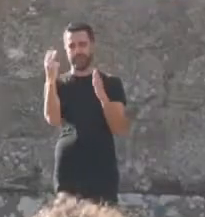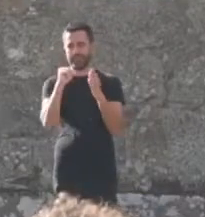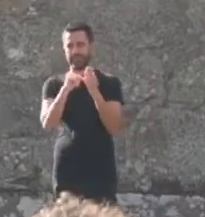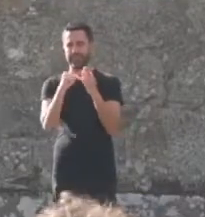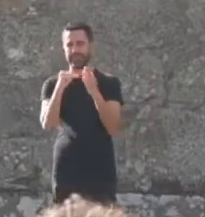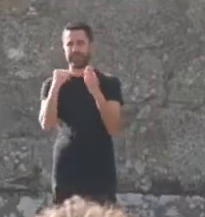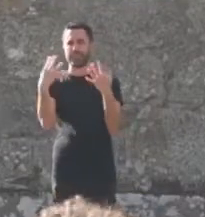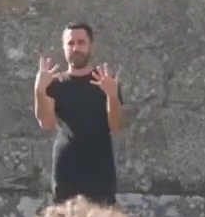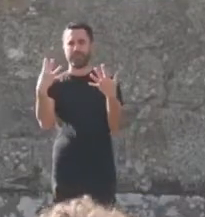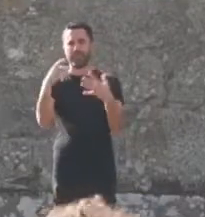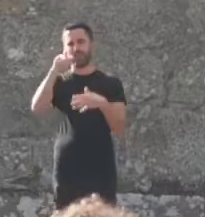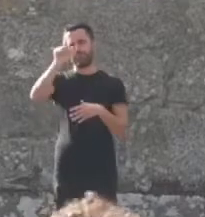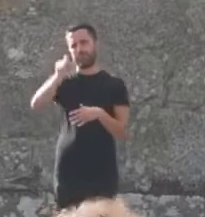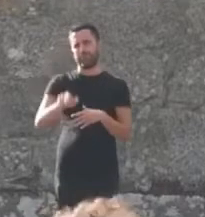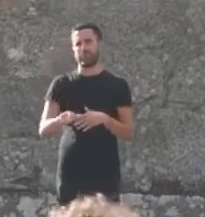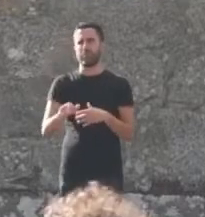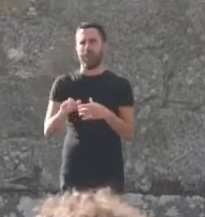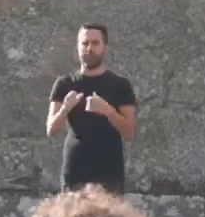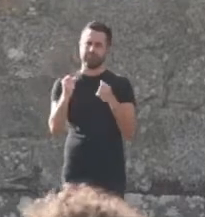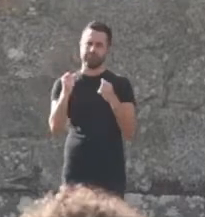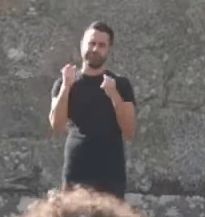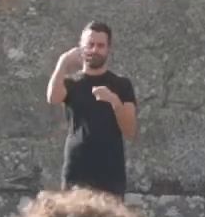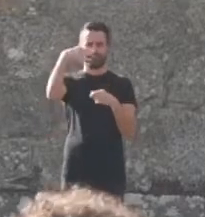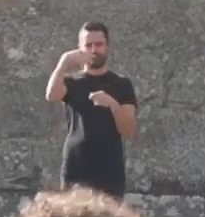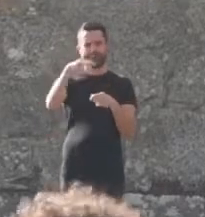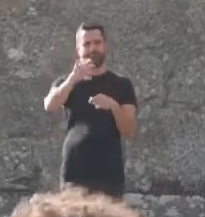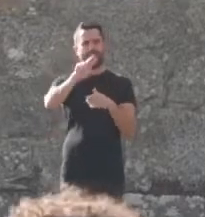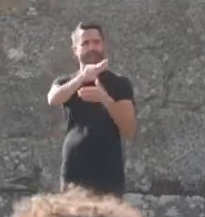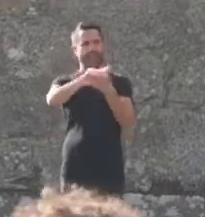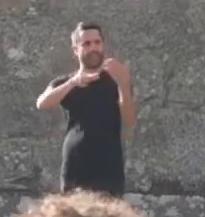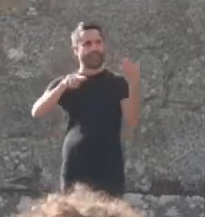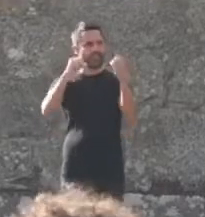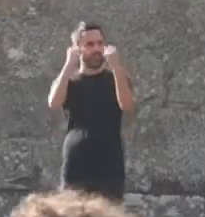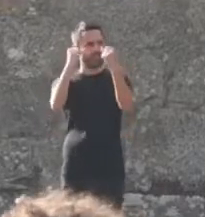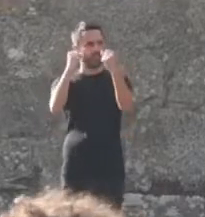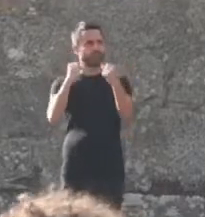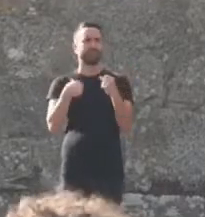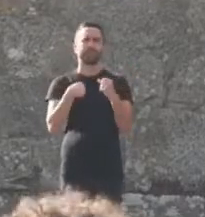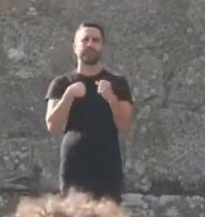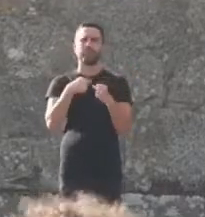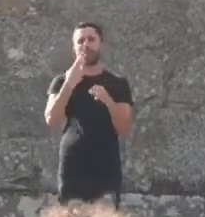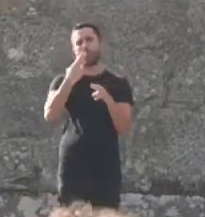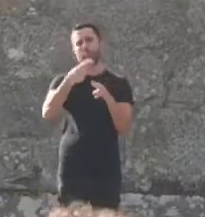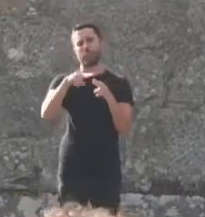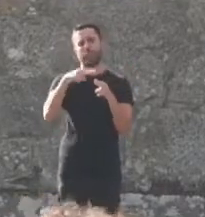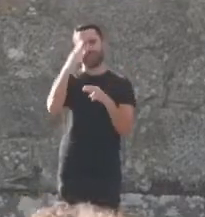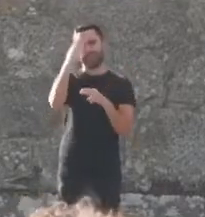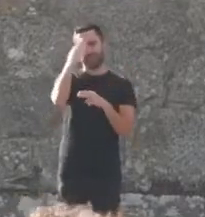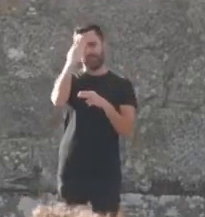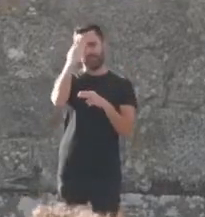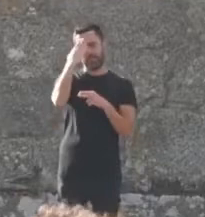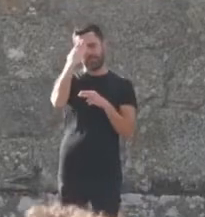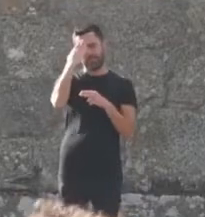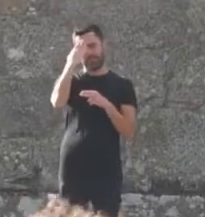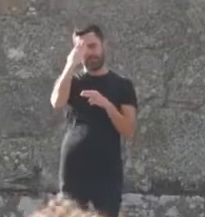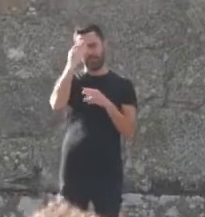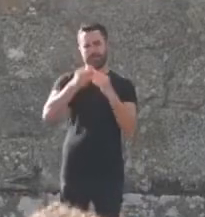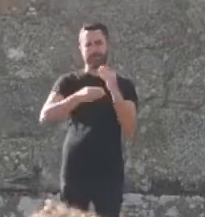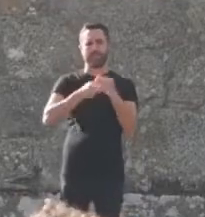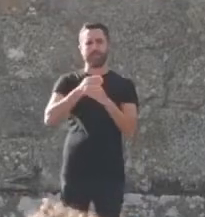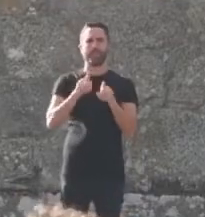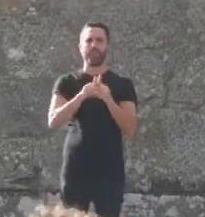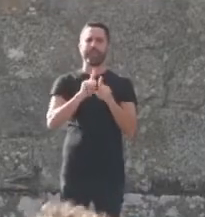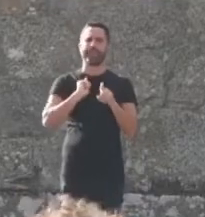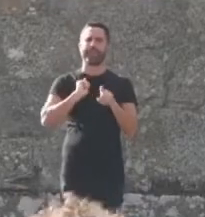significadas no país en facer políticas de memoria. As fixo como director